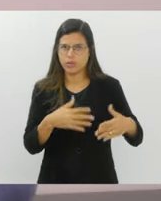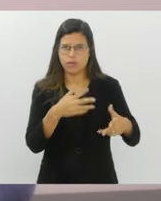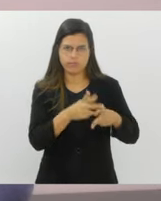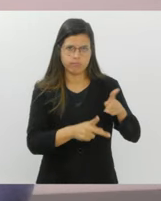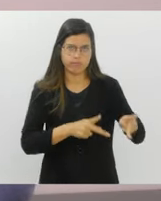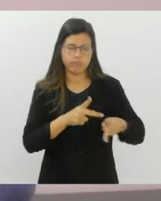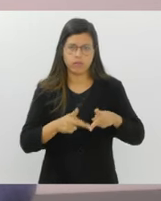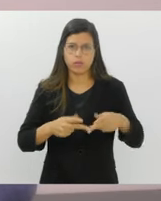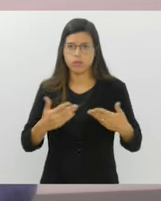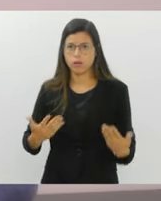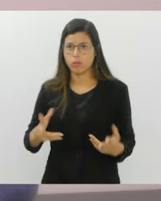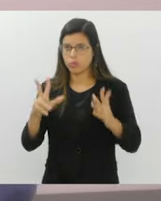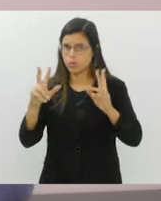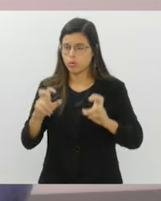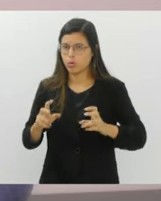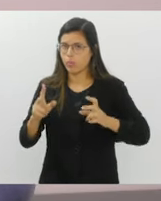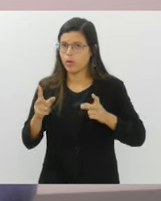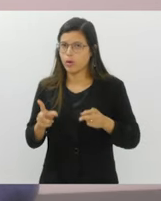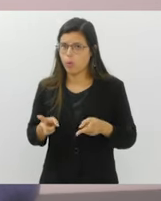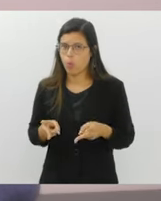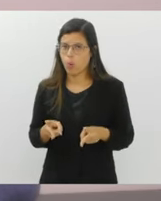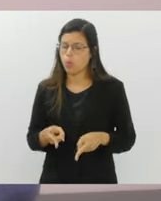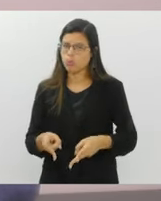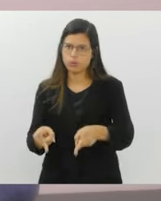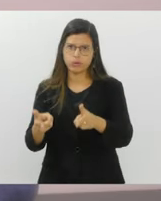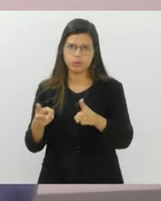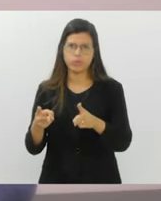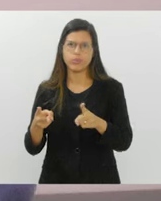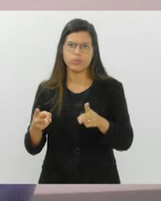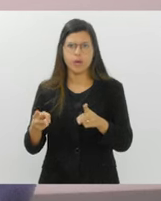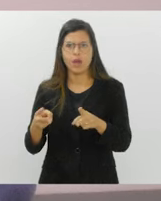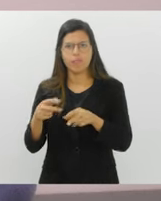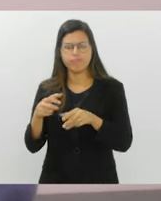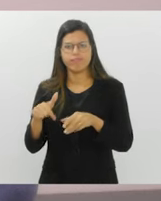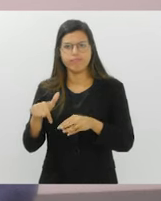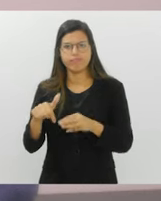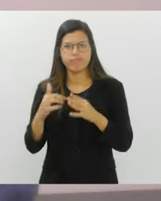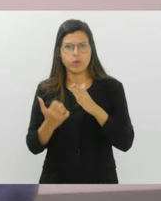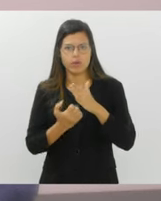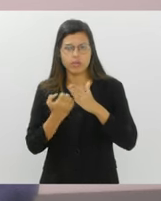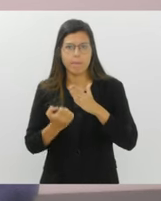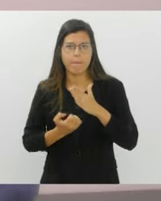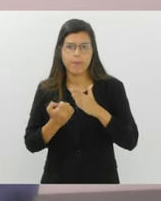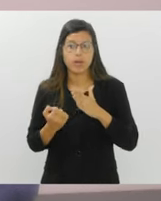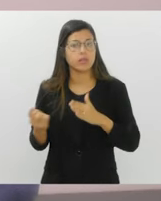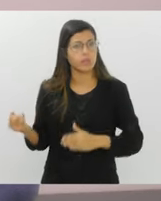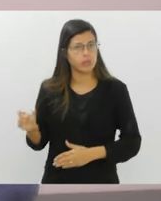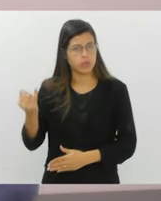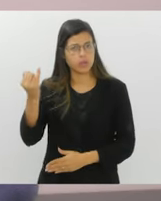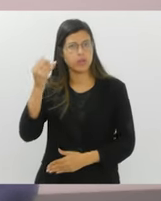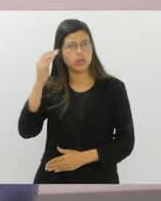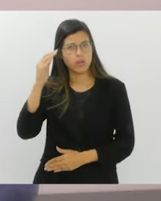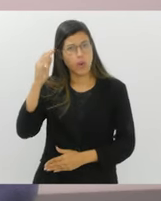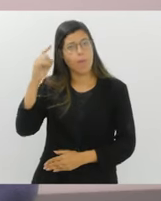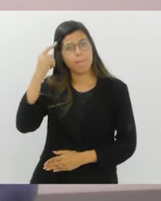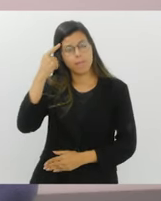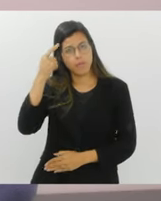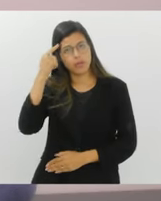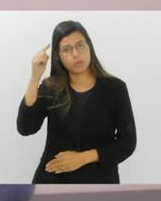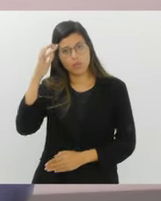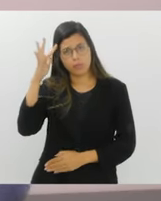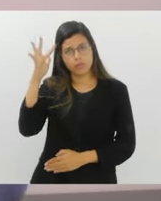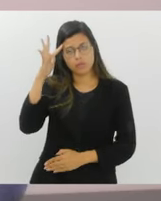serviço é uma preocupação muito relevante, e imagino que o governo do Estado deva estar fazendo isso na medida em